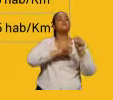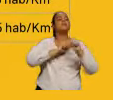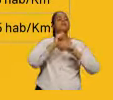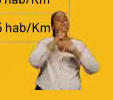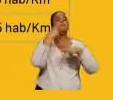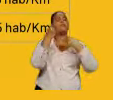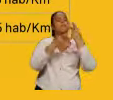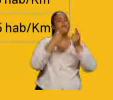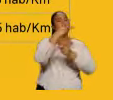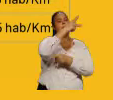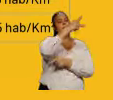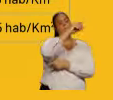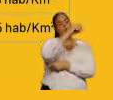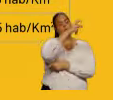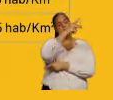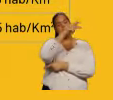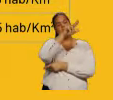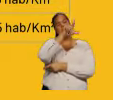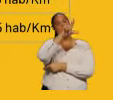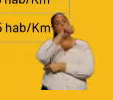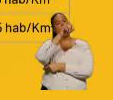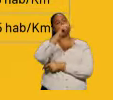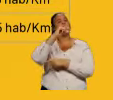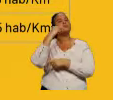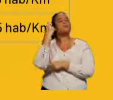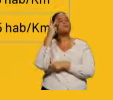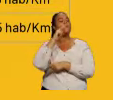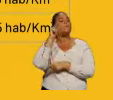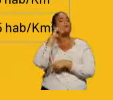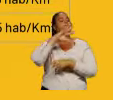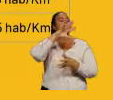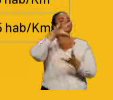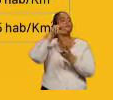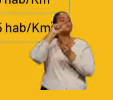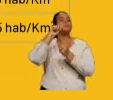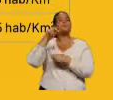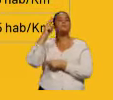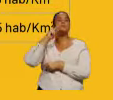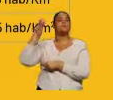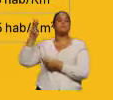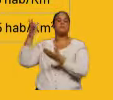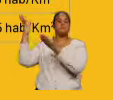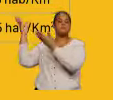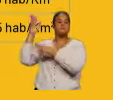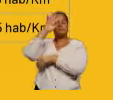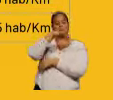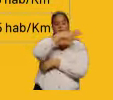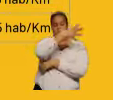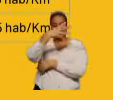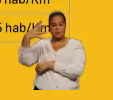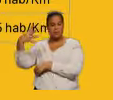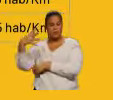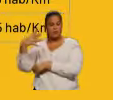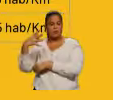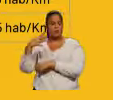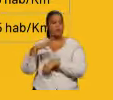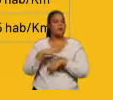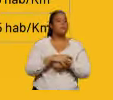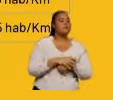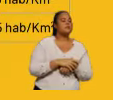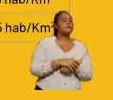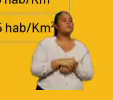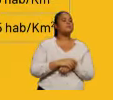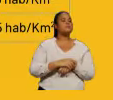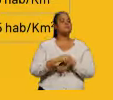falar que é populoso é só olha a população total então a áfrica ou mais populoso do mundo